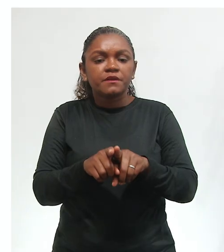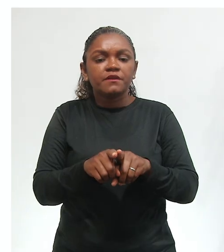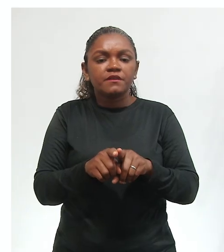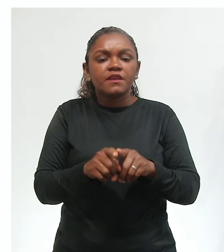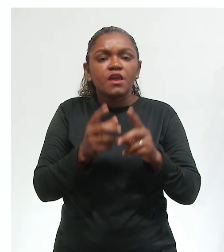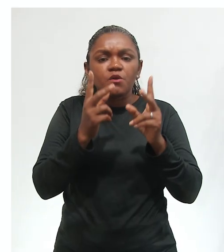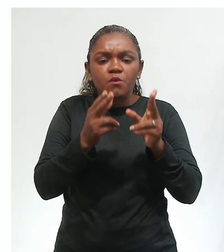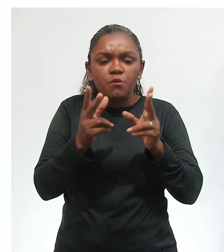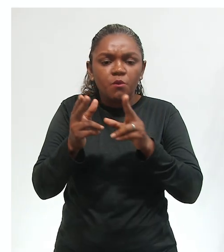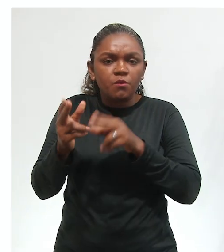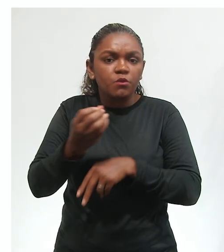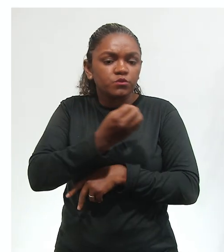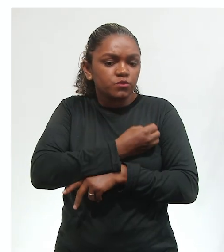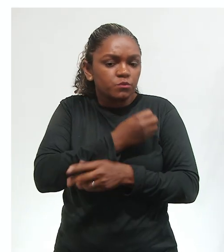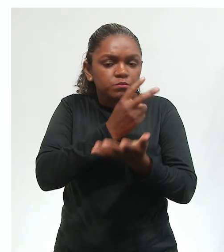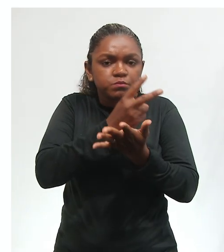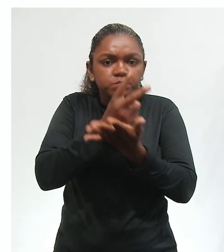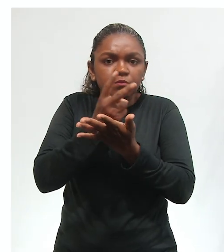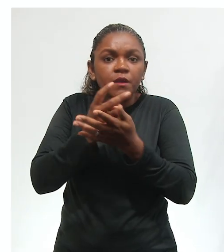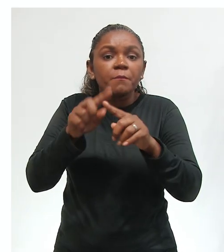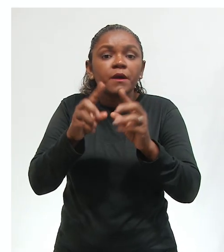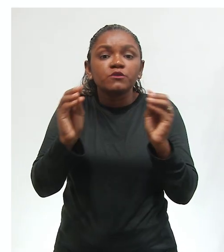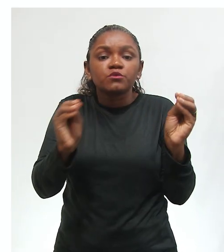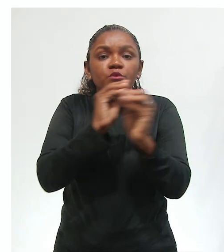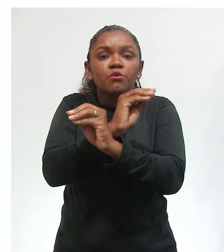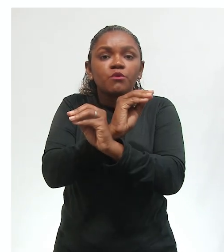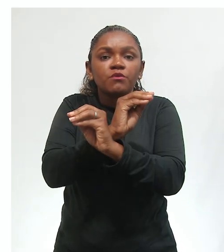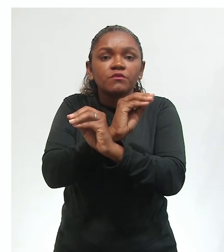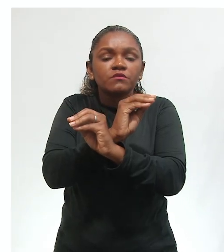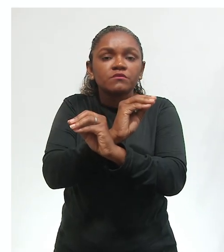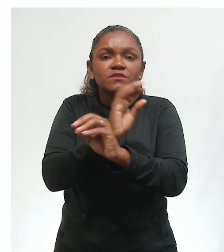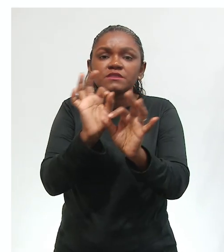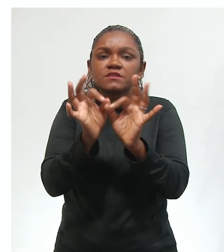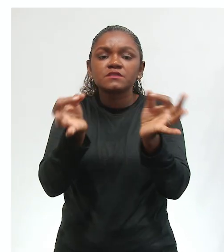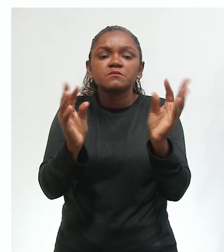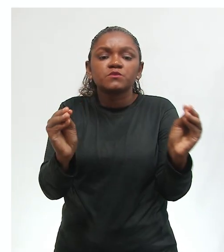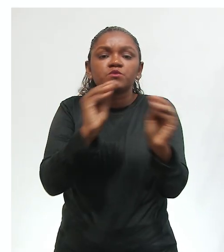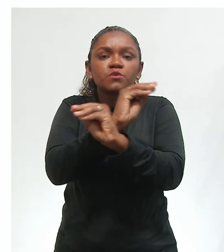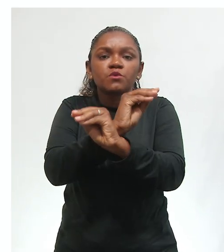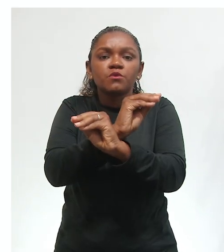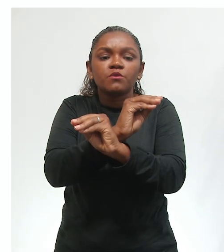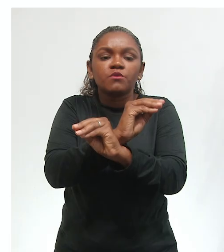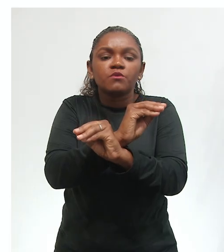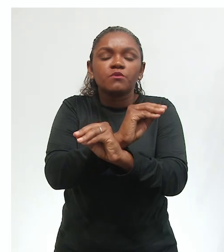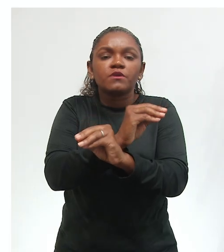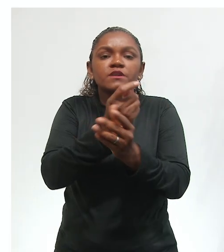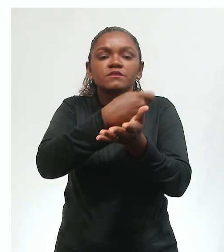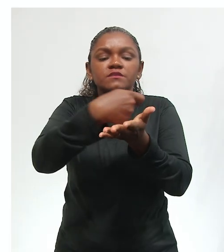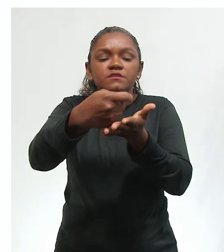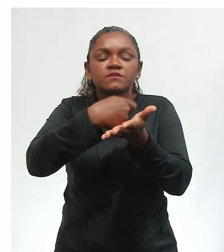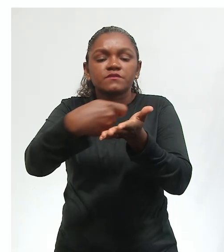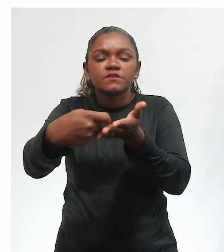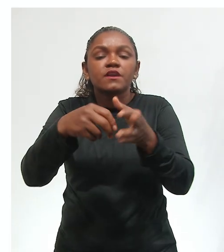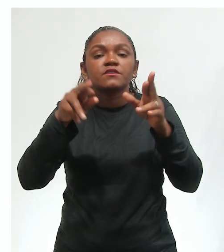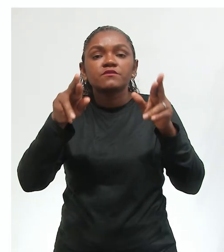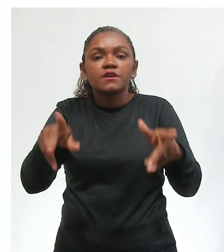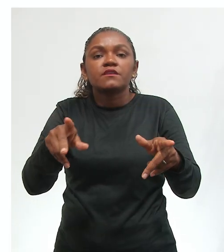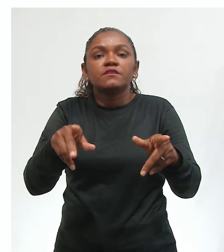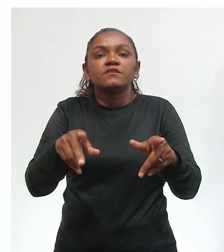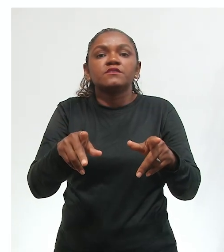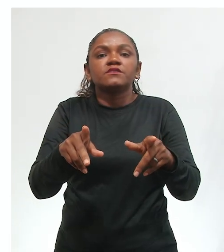possuem exatamente os mesmos algarismos. Mas o que acontece? A escrita na